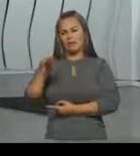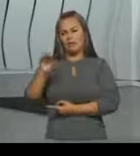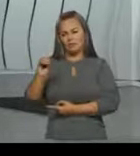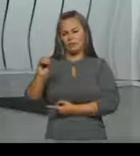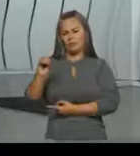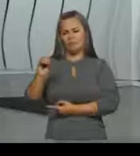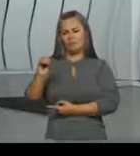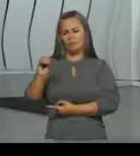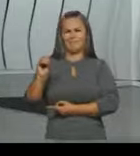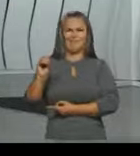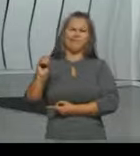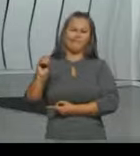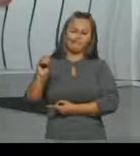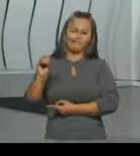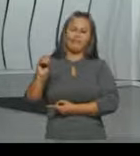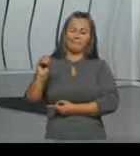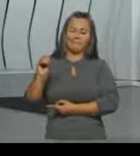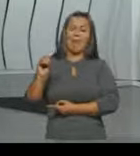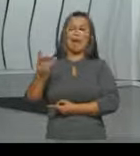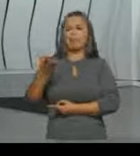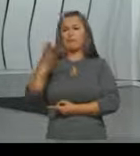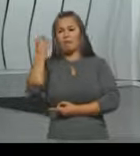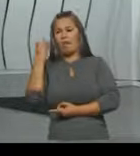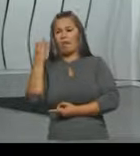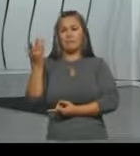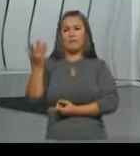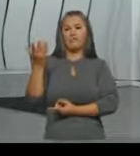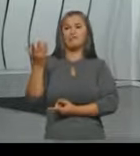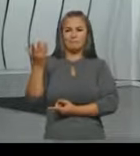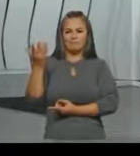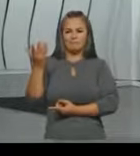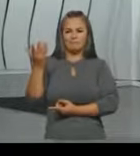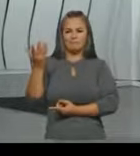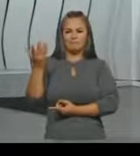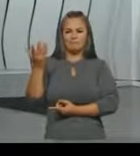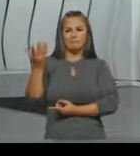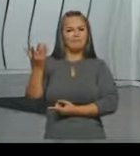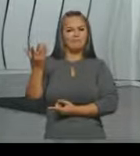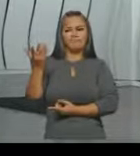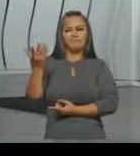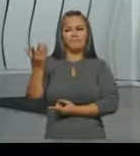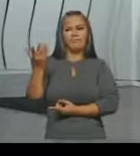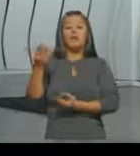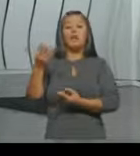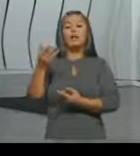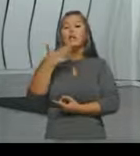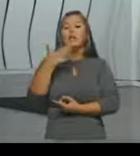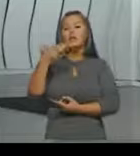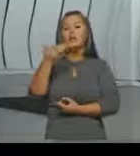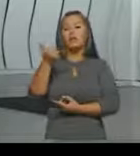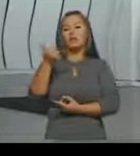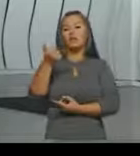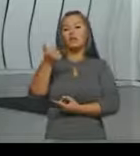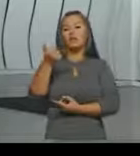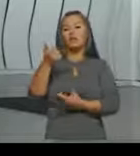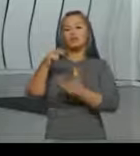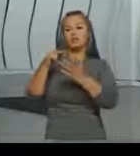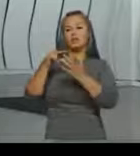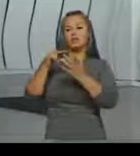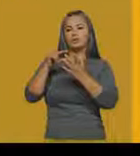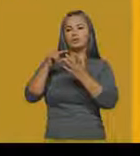conversão de unidade, aí você tem que sempre escrever radiano. Você vai apanhar muito e eu não quero isso, ok? Então,